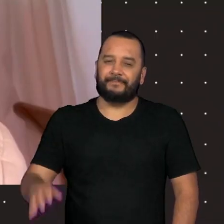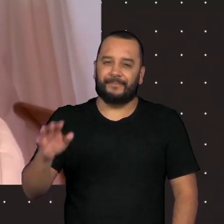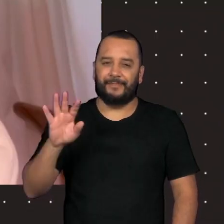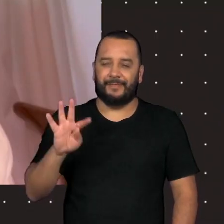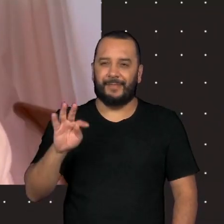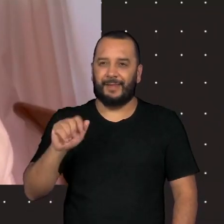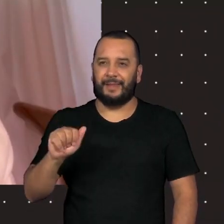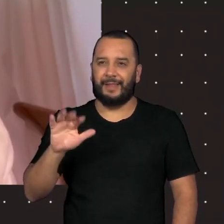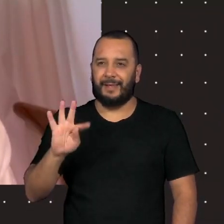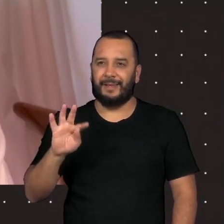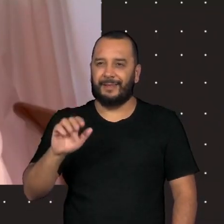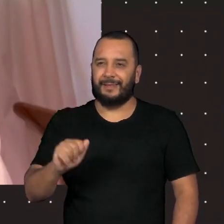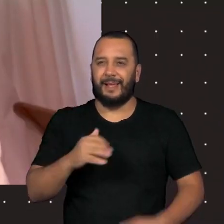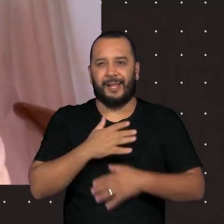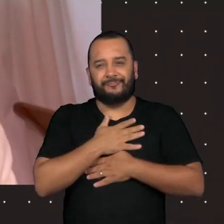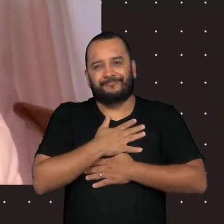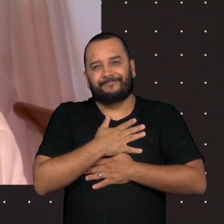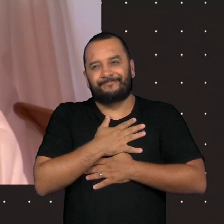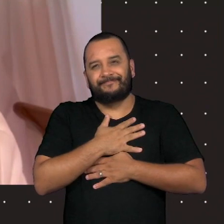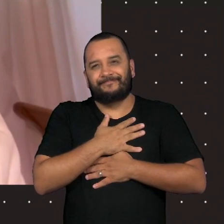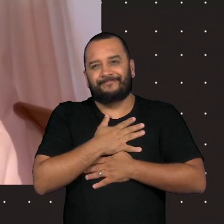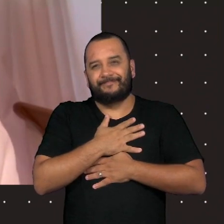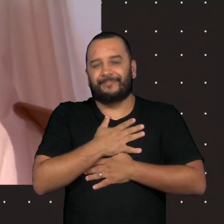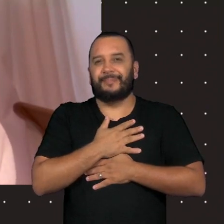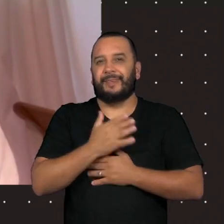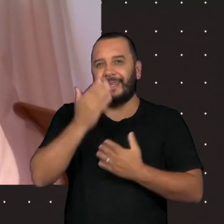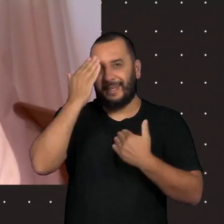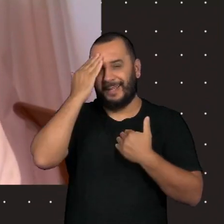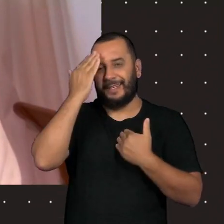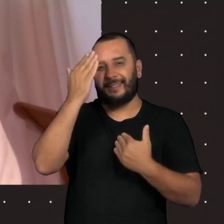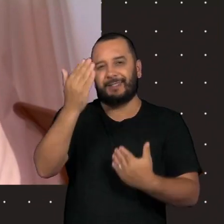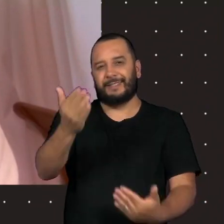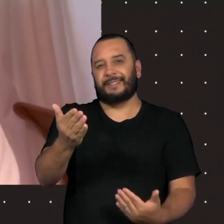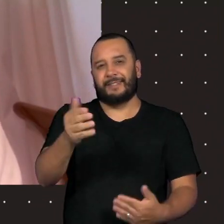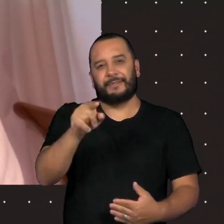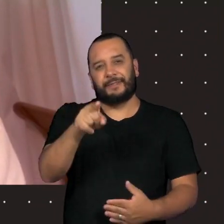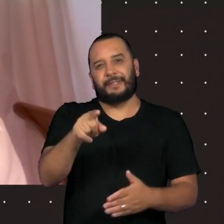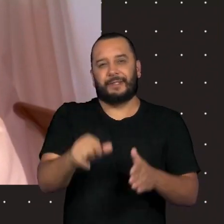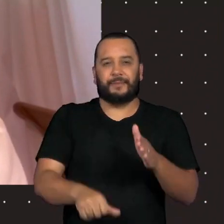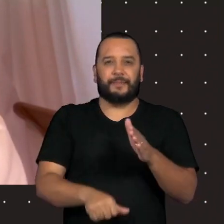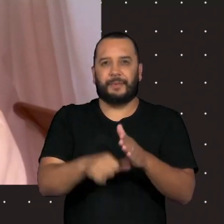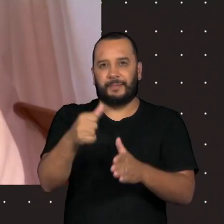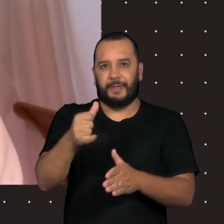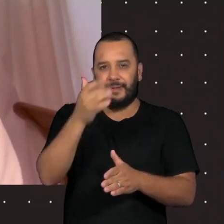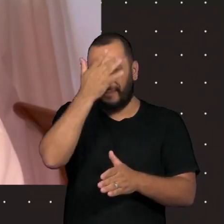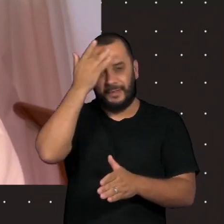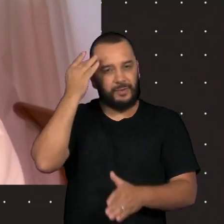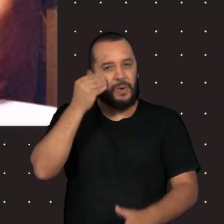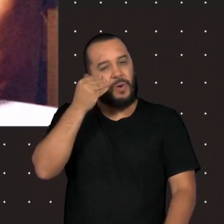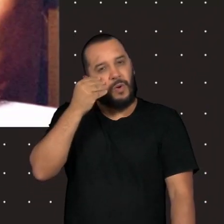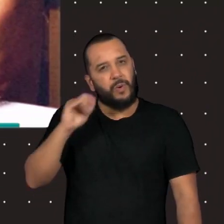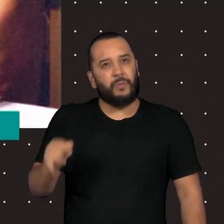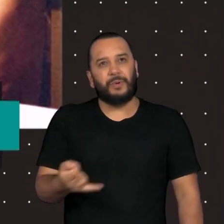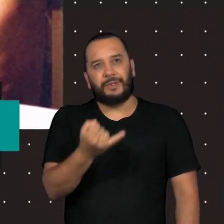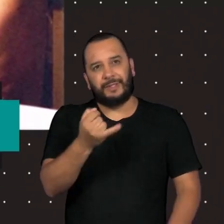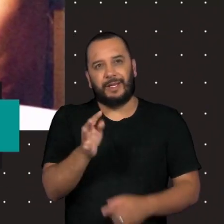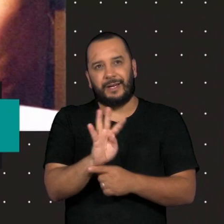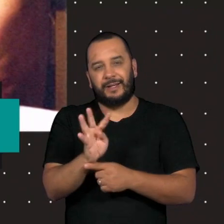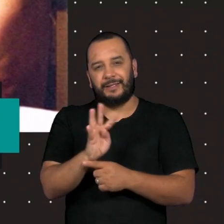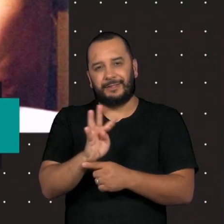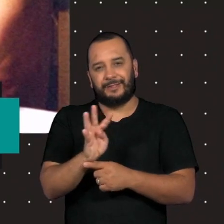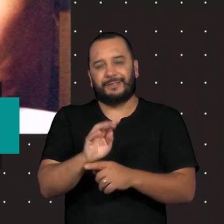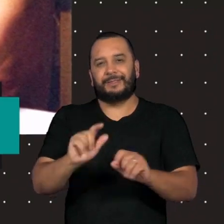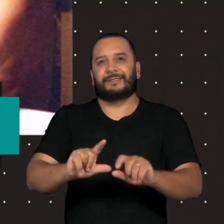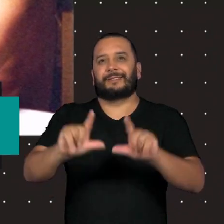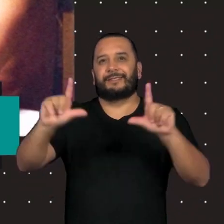querida! Bom, primeiro eu quero te agradecer, porque você foi a primeira pessoa que me deu uma oportunidade no cinema. Eu